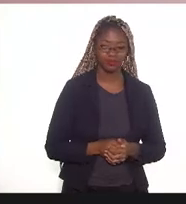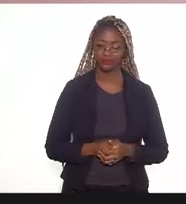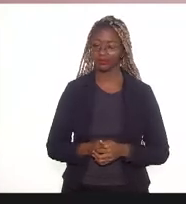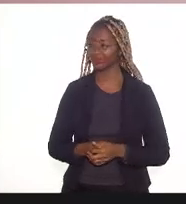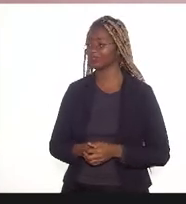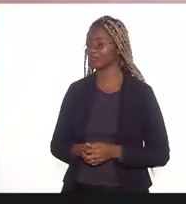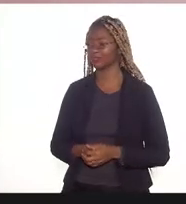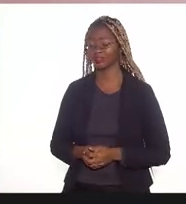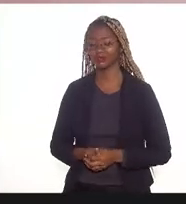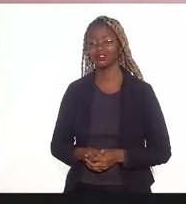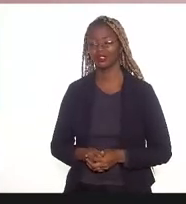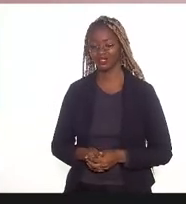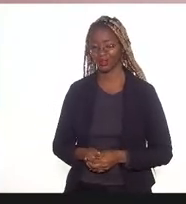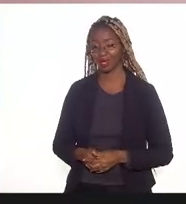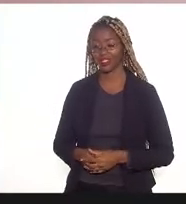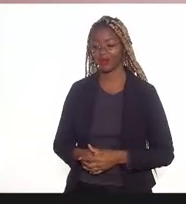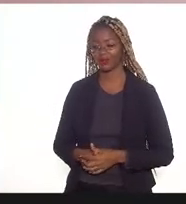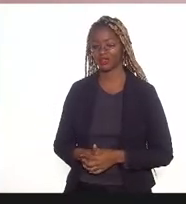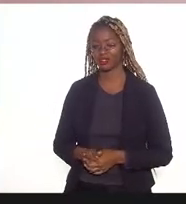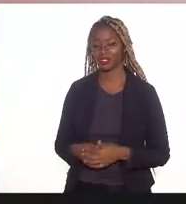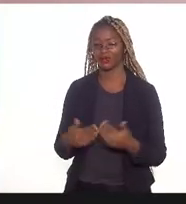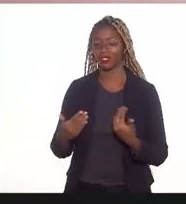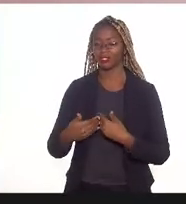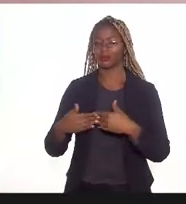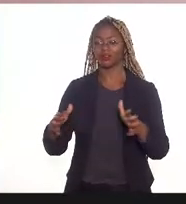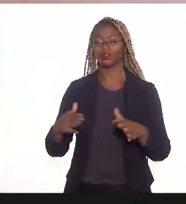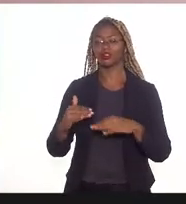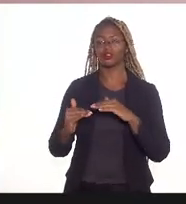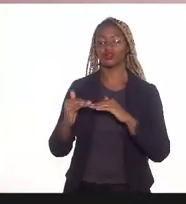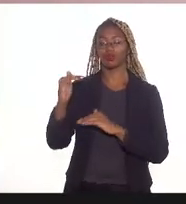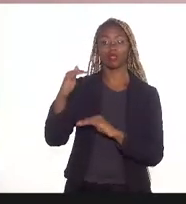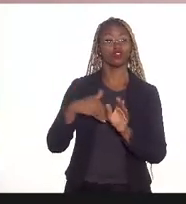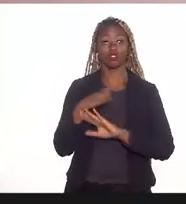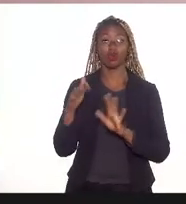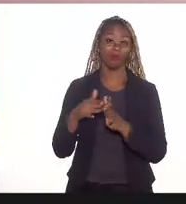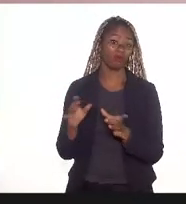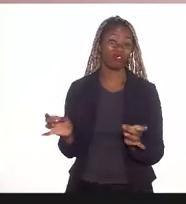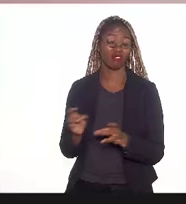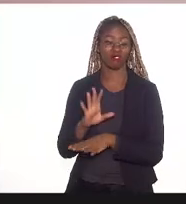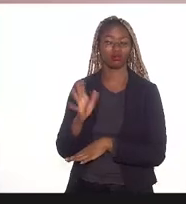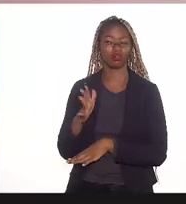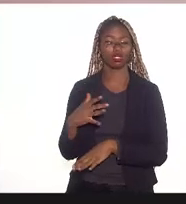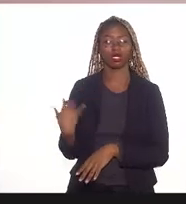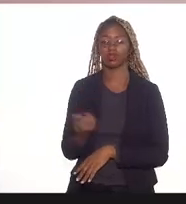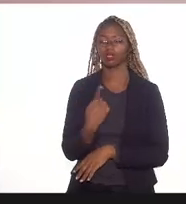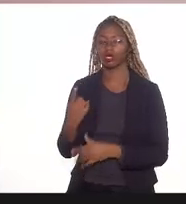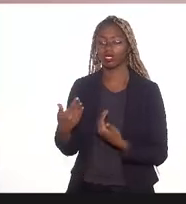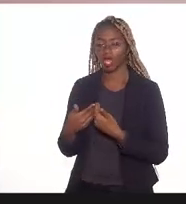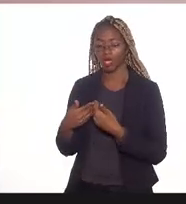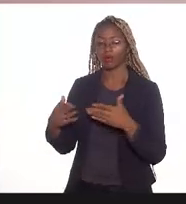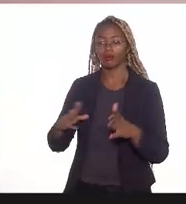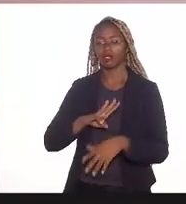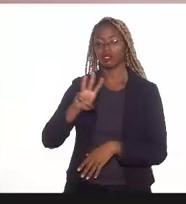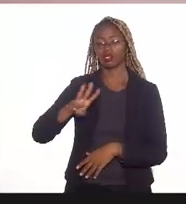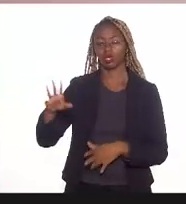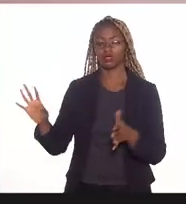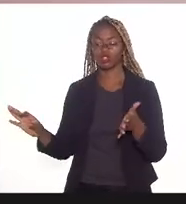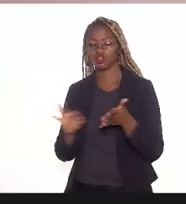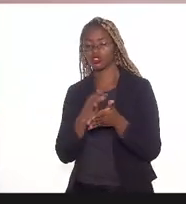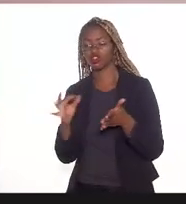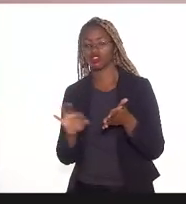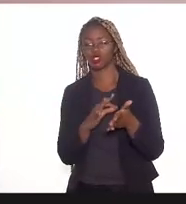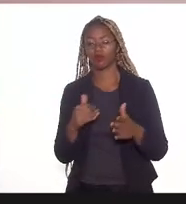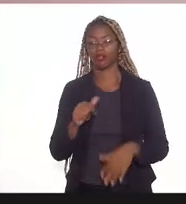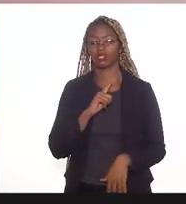ok do lançamento do Supera, a gente já está tudo prontinho, aí a gente vai abrir o site para inscrição. Vai ter uma